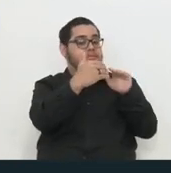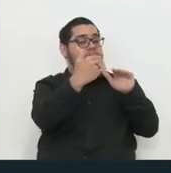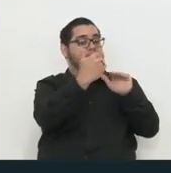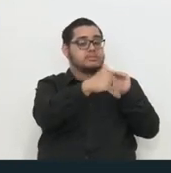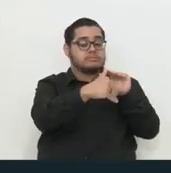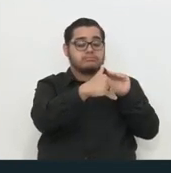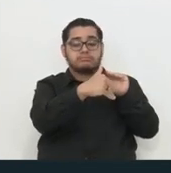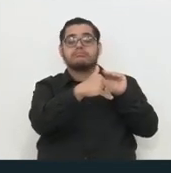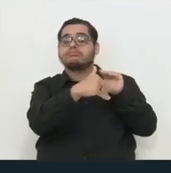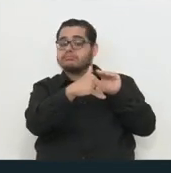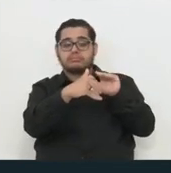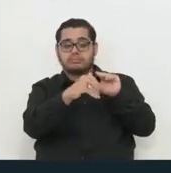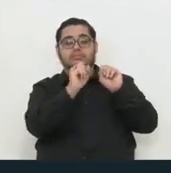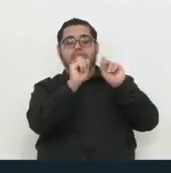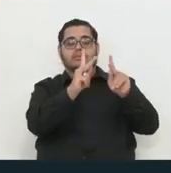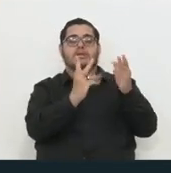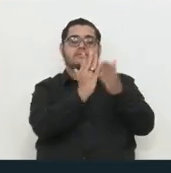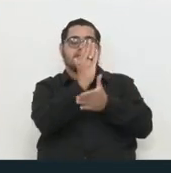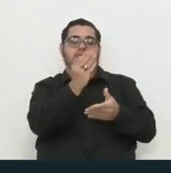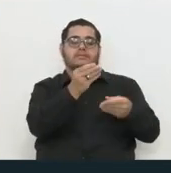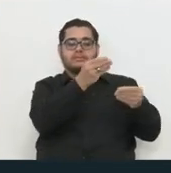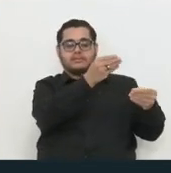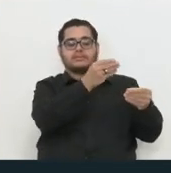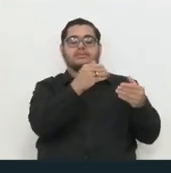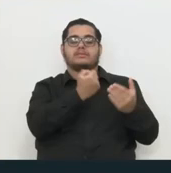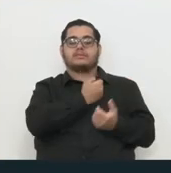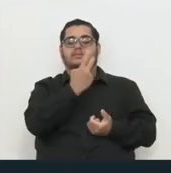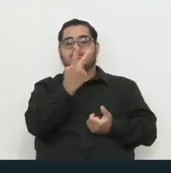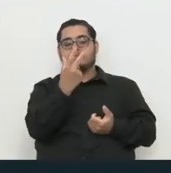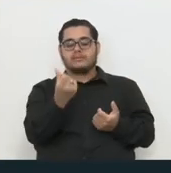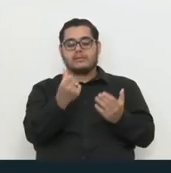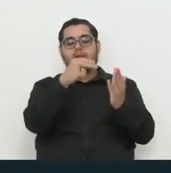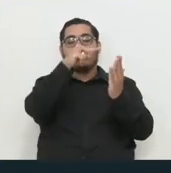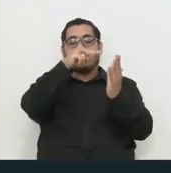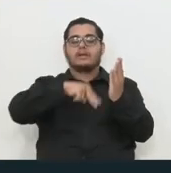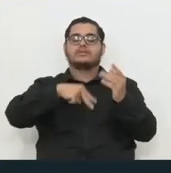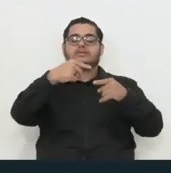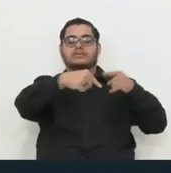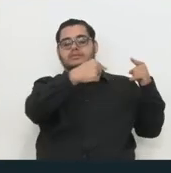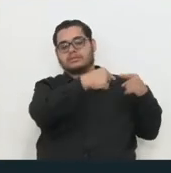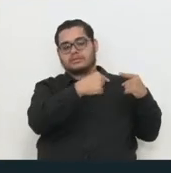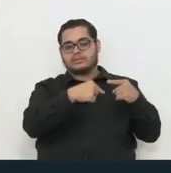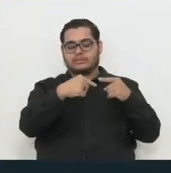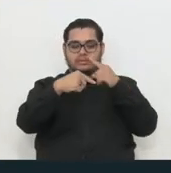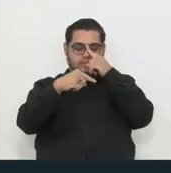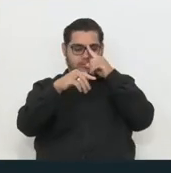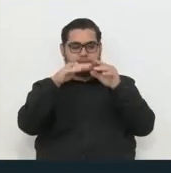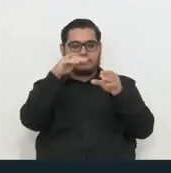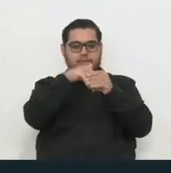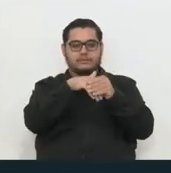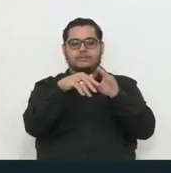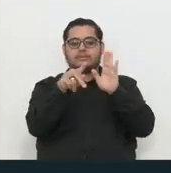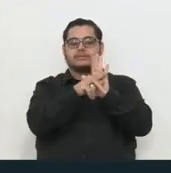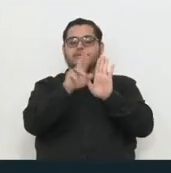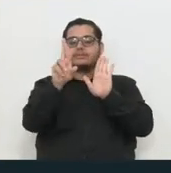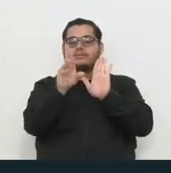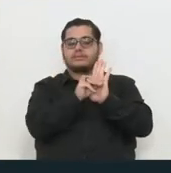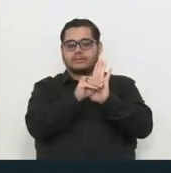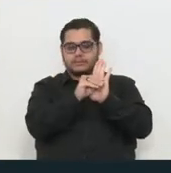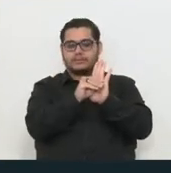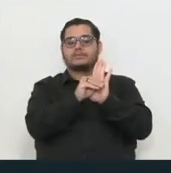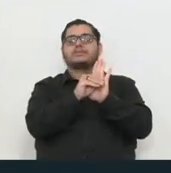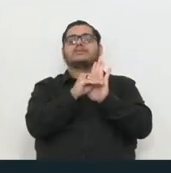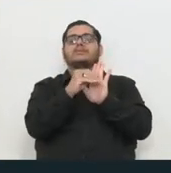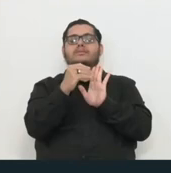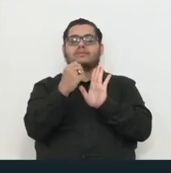26 2026 leitura discussões votação do requerimento 532/2023 informações sobre o atendimento médico da UBS Santa Lídia